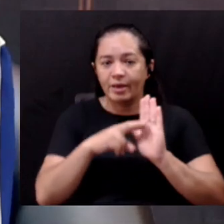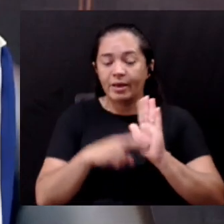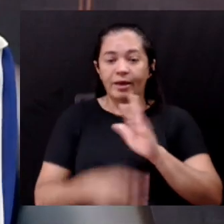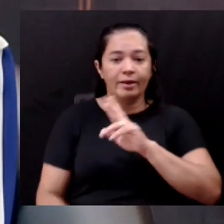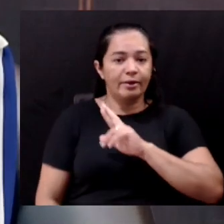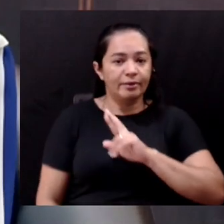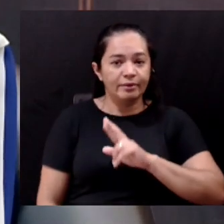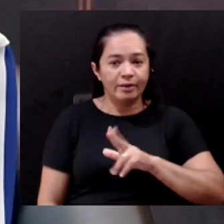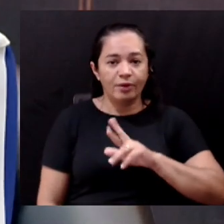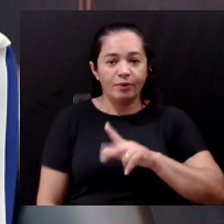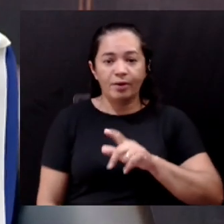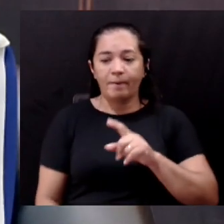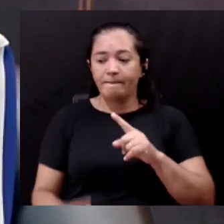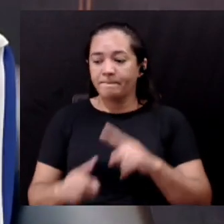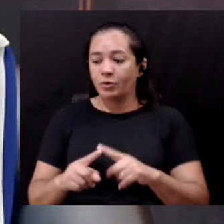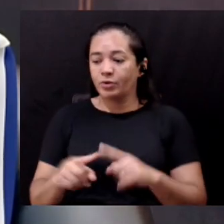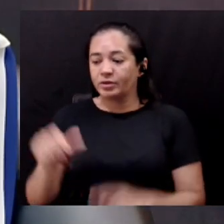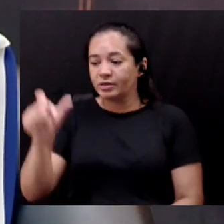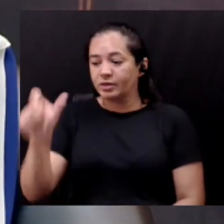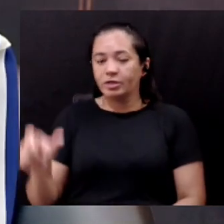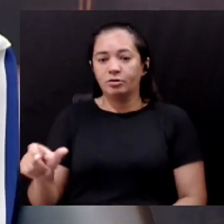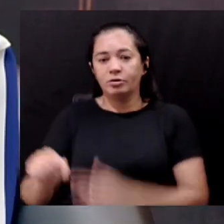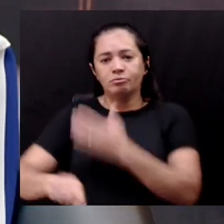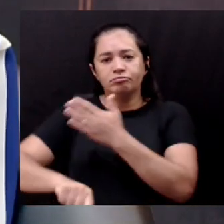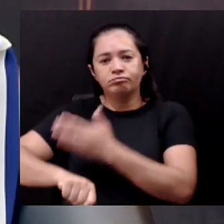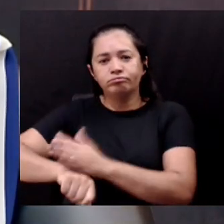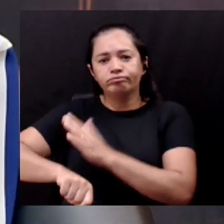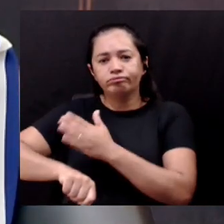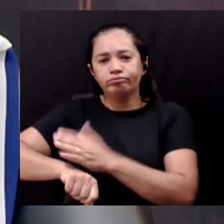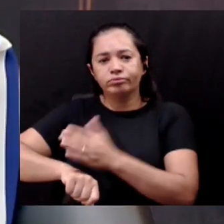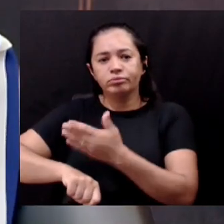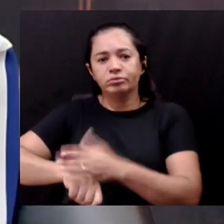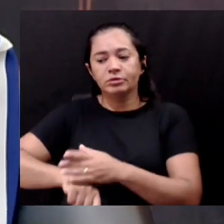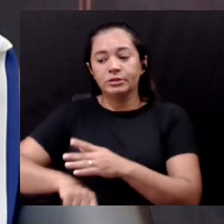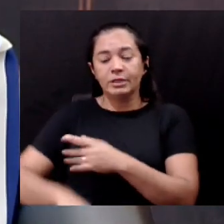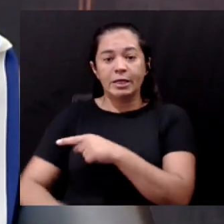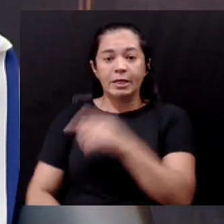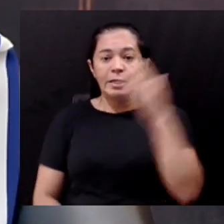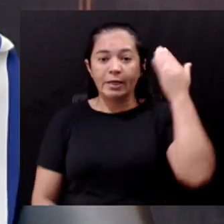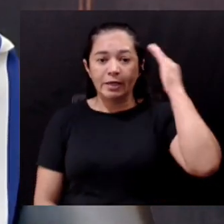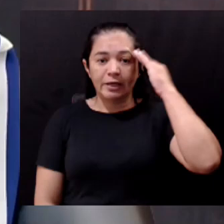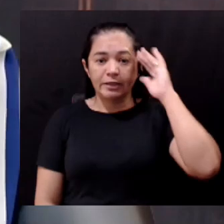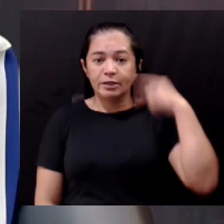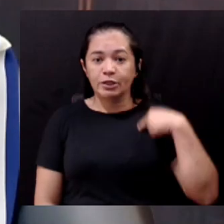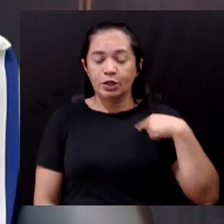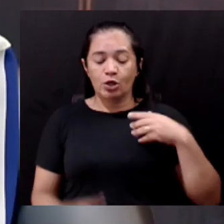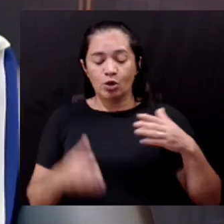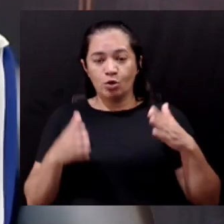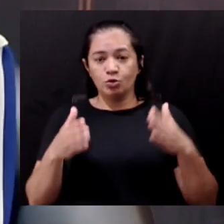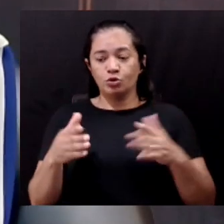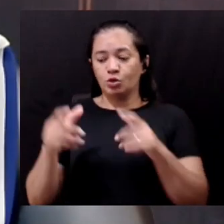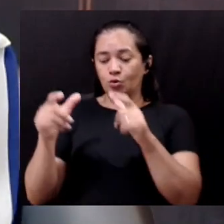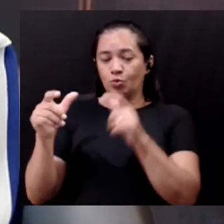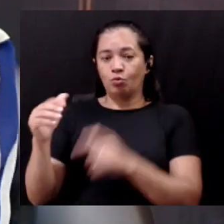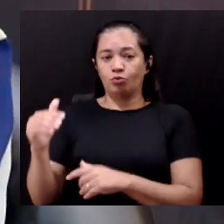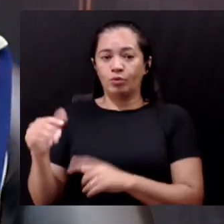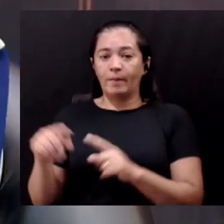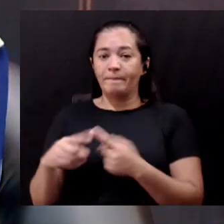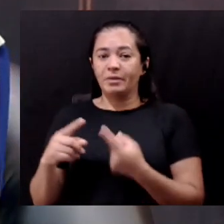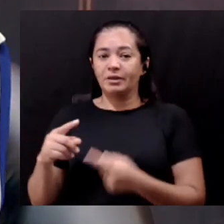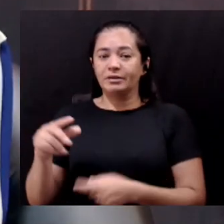se capacita, é um líder que entende que eu cheguei numa posição, mas é uma posição que não